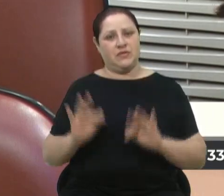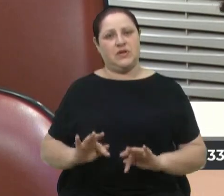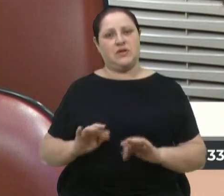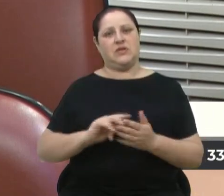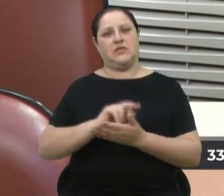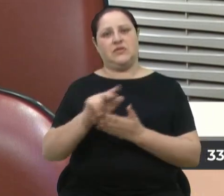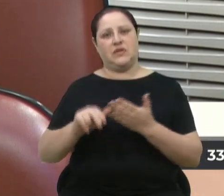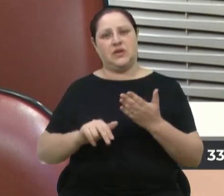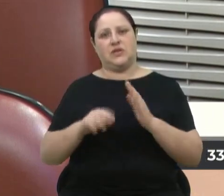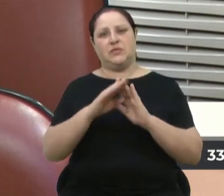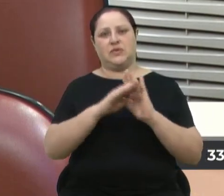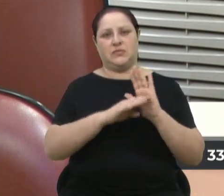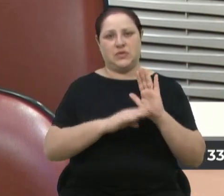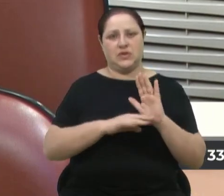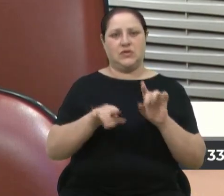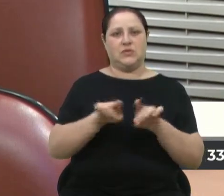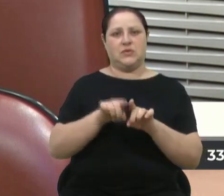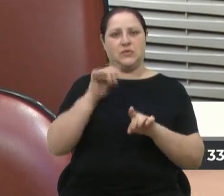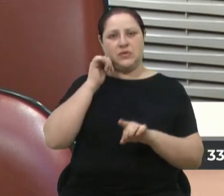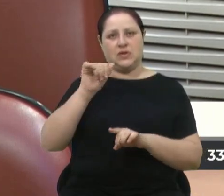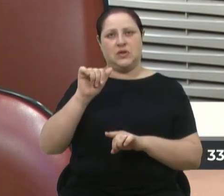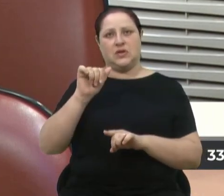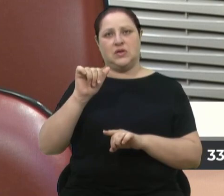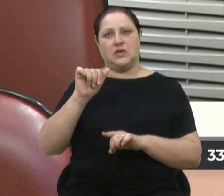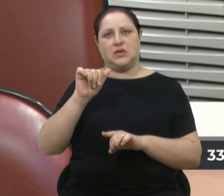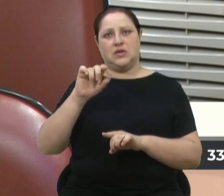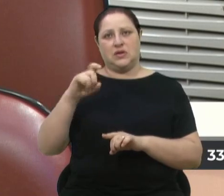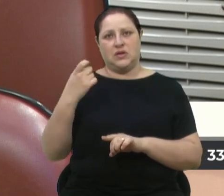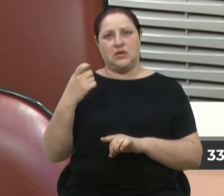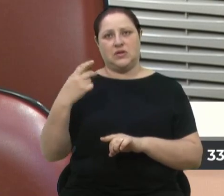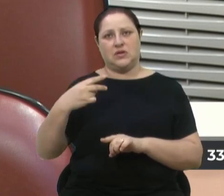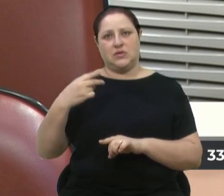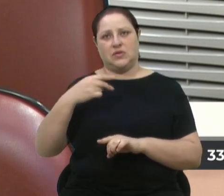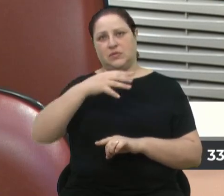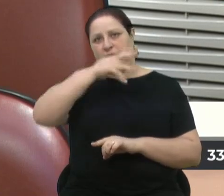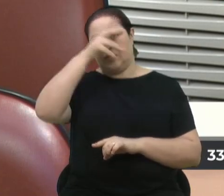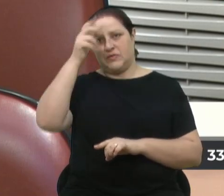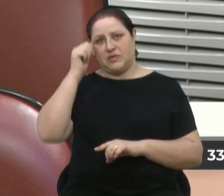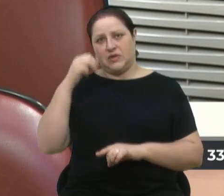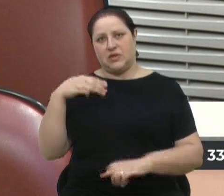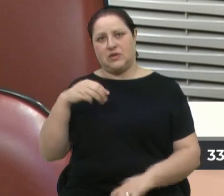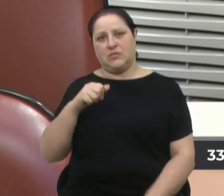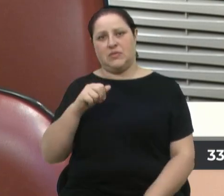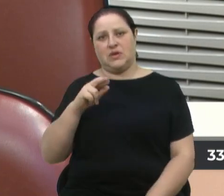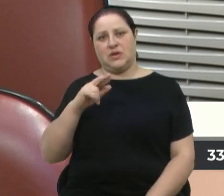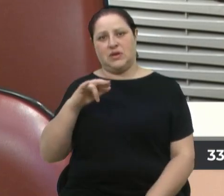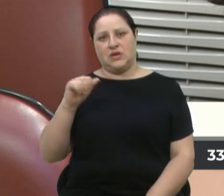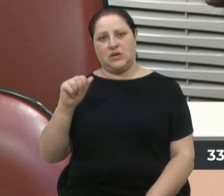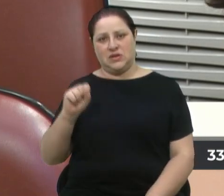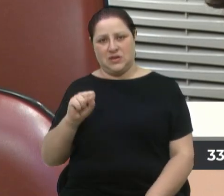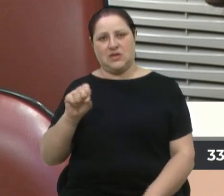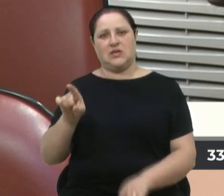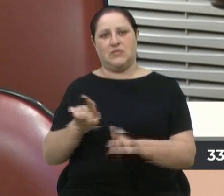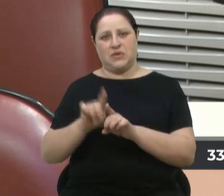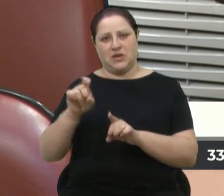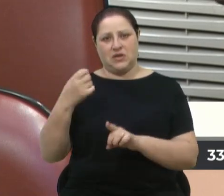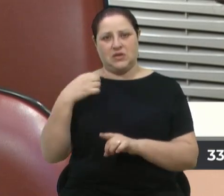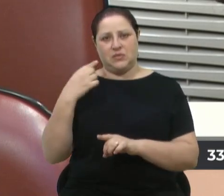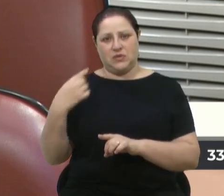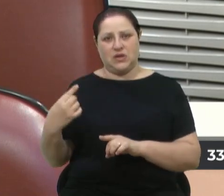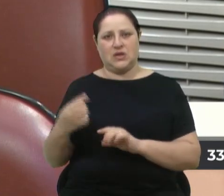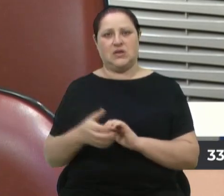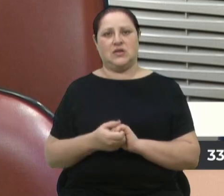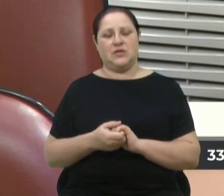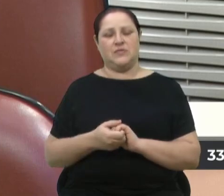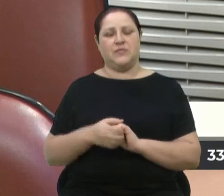sensacional, nossa ex-deputada, ex-vice-prefeita Marisa Fórmulo, que vai estar conosco também, trazendo, né, o resultado de uma